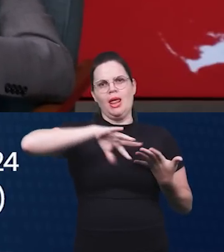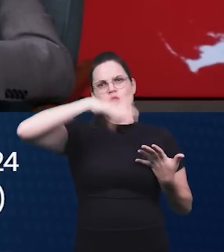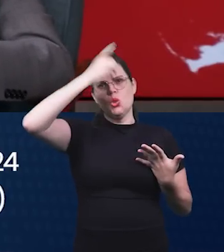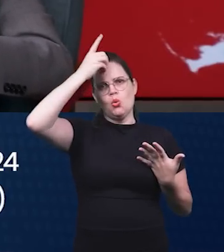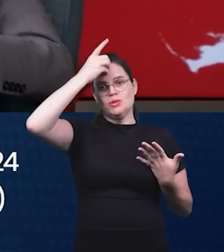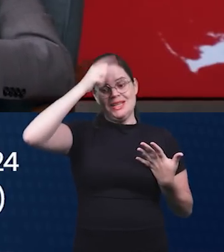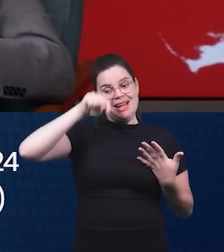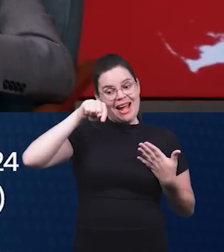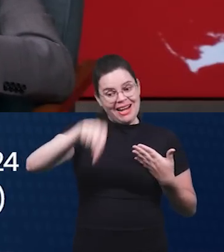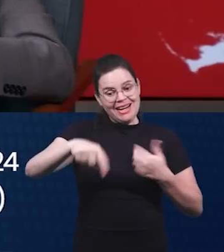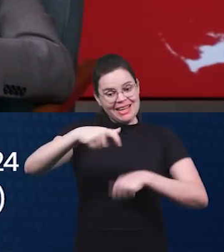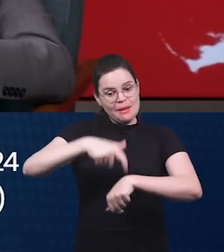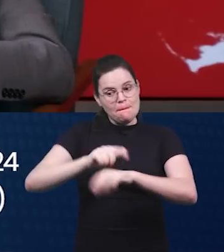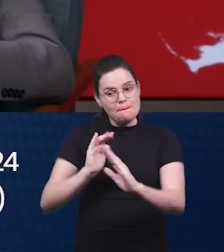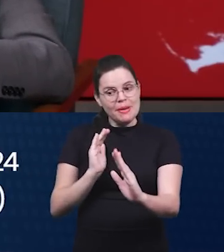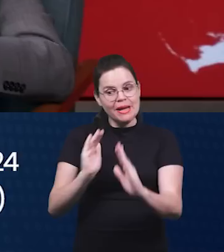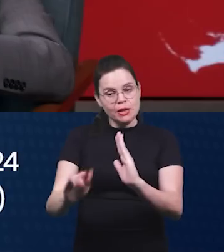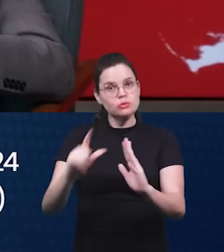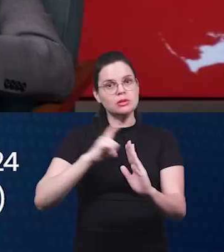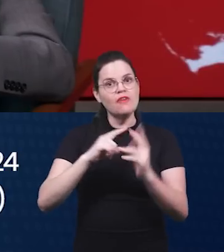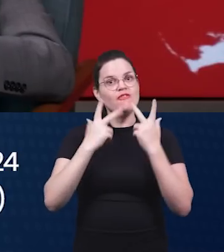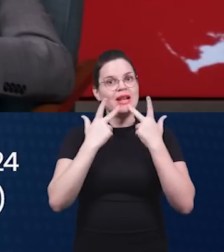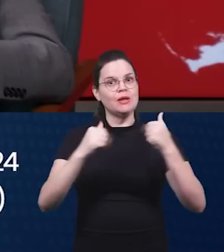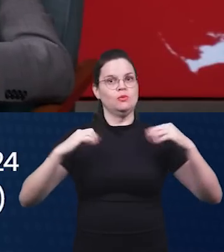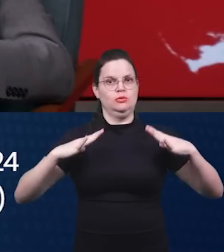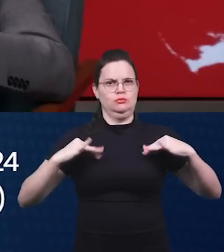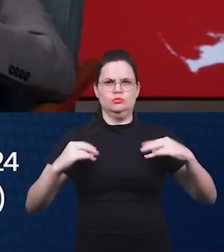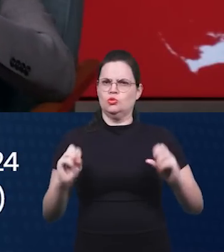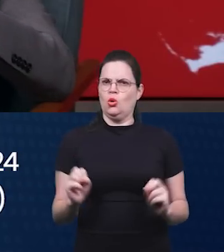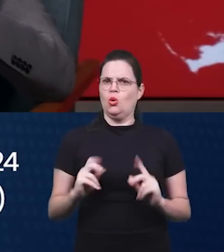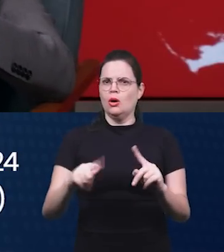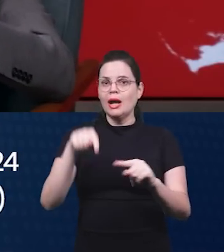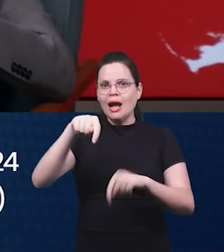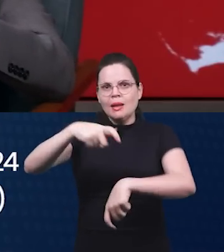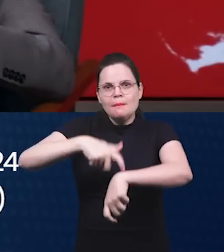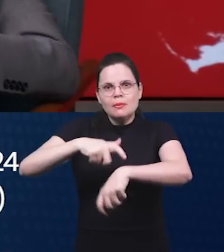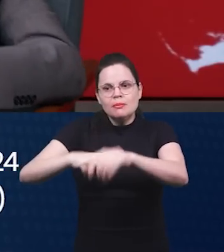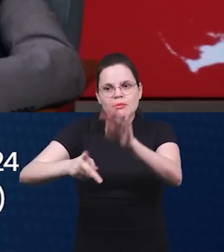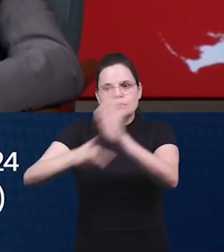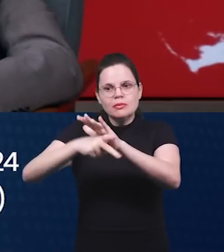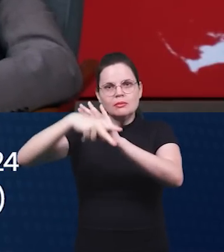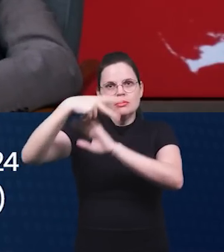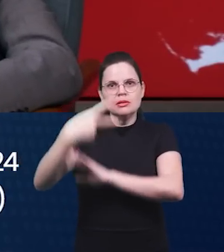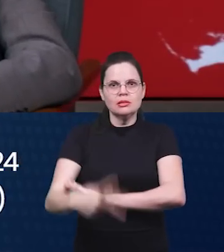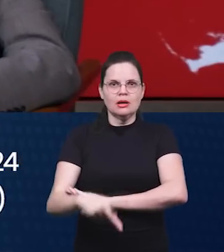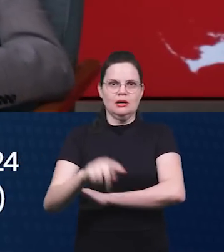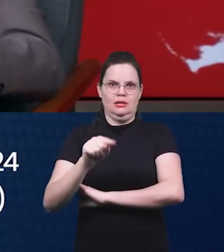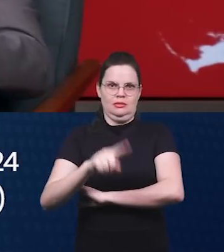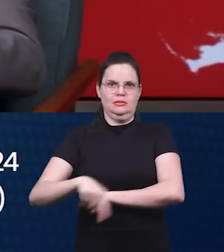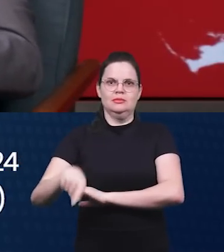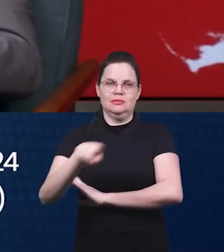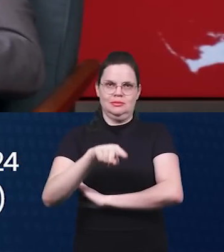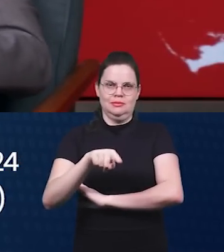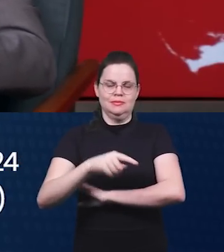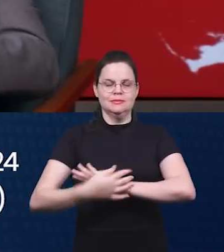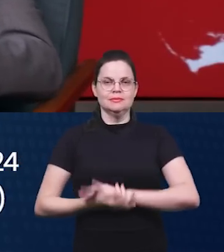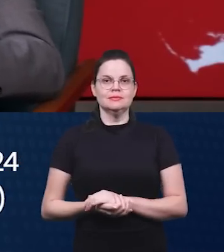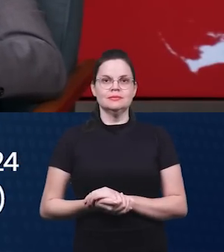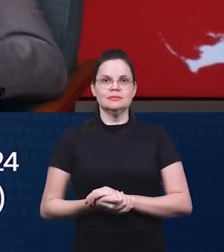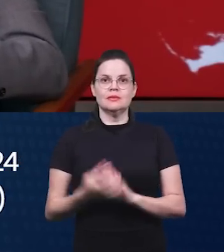que eles foram batizados com o Espírito Santo e tiveram evidência de dons espirituais. Até